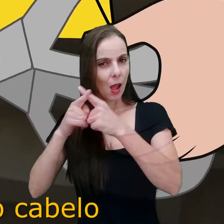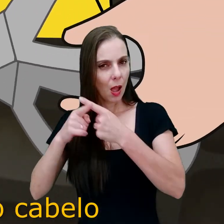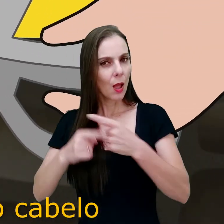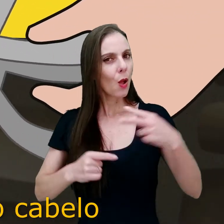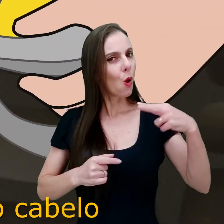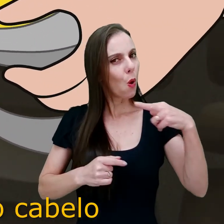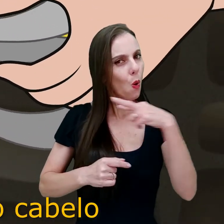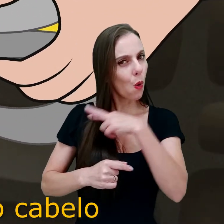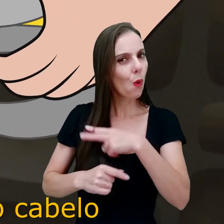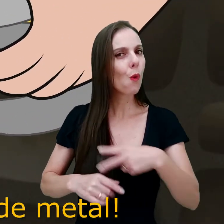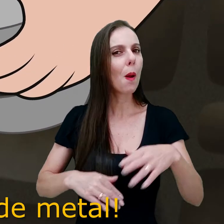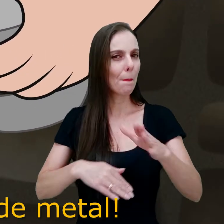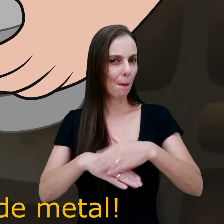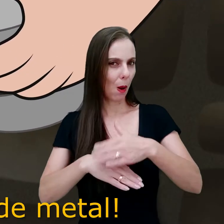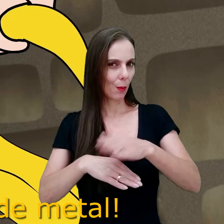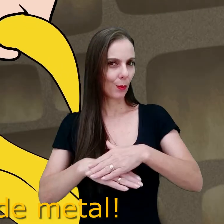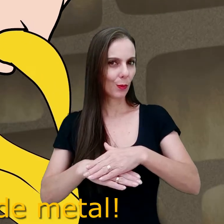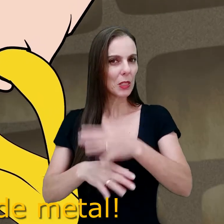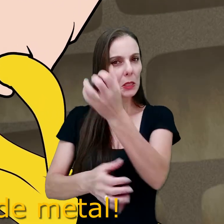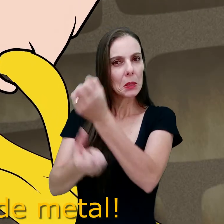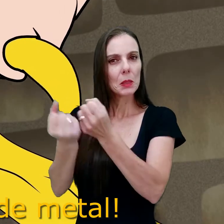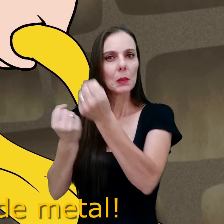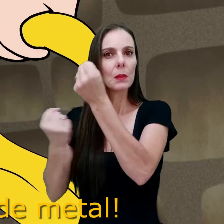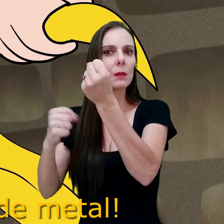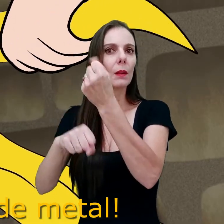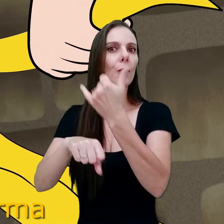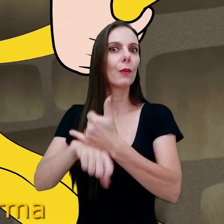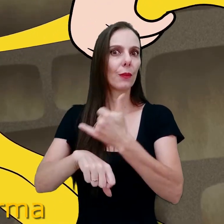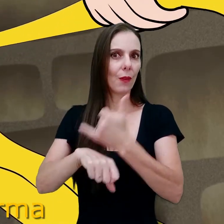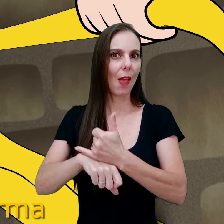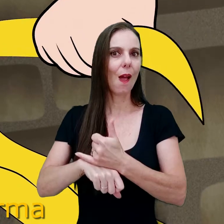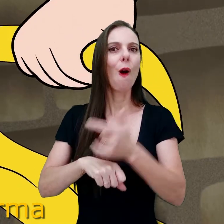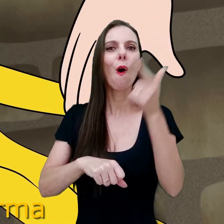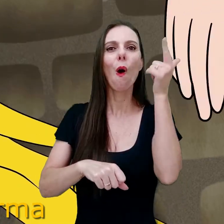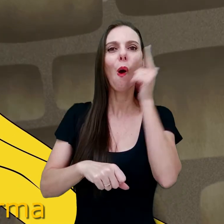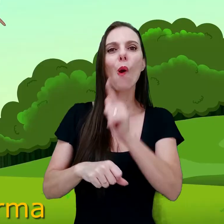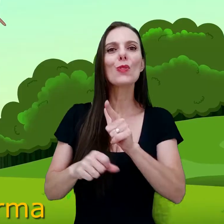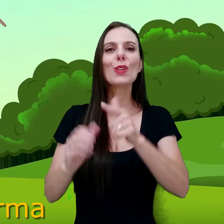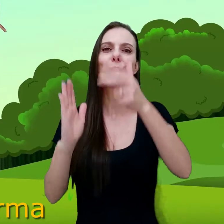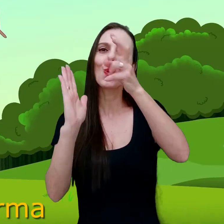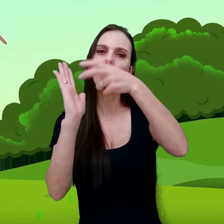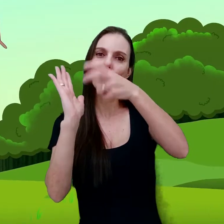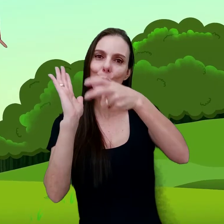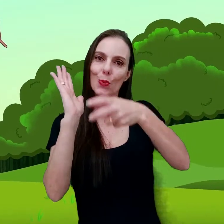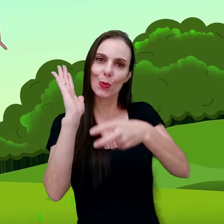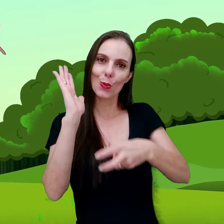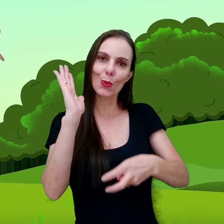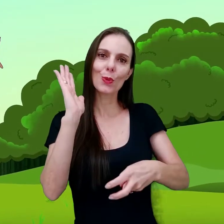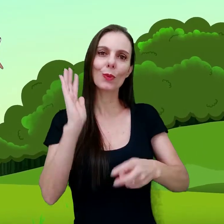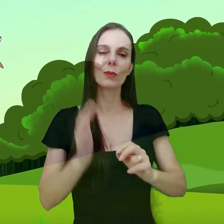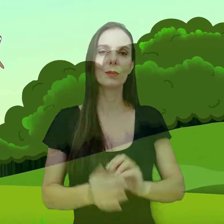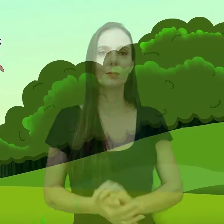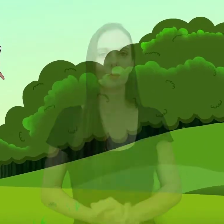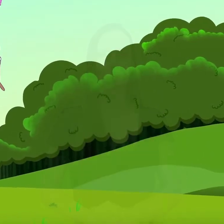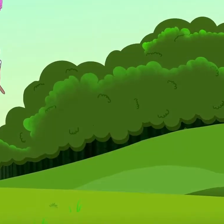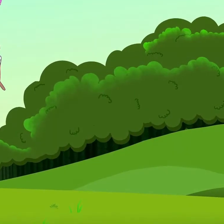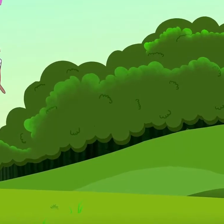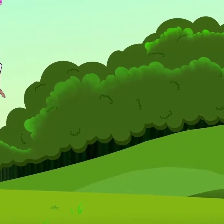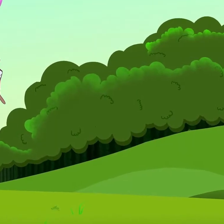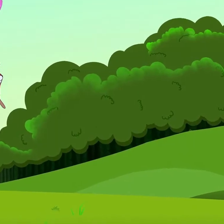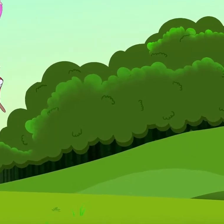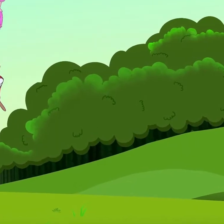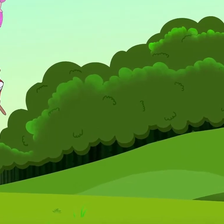Rapunzel cortou o próprio cabelo e pendurou num pedaço de metal. E conseguiram dessa forma descer pela torre.